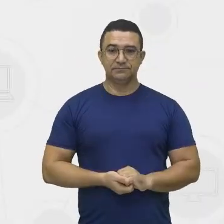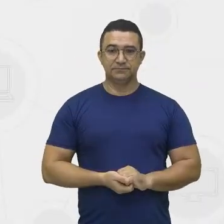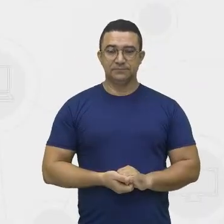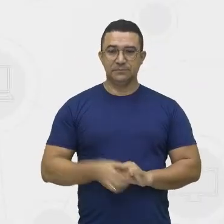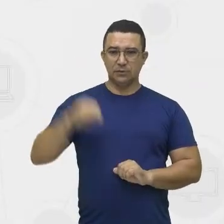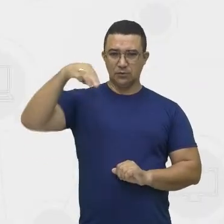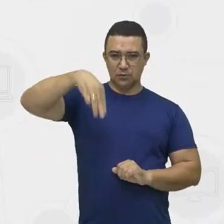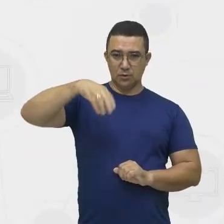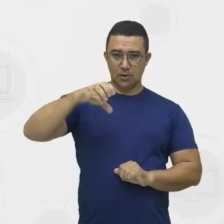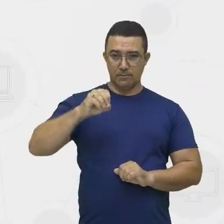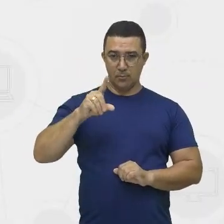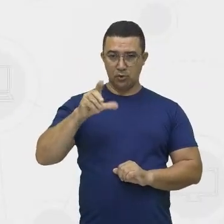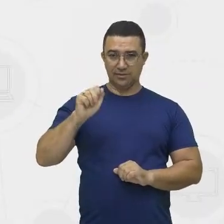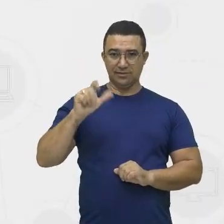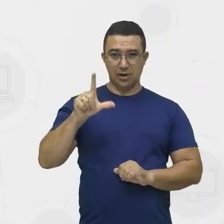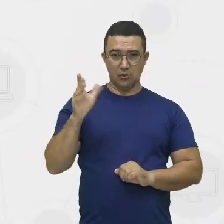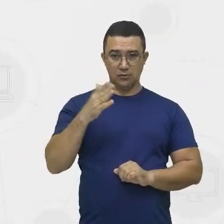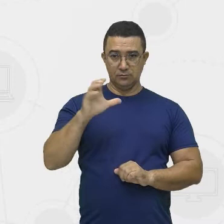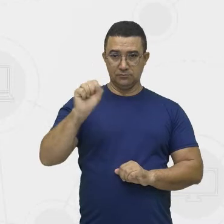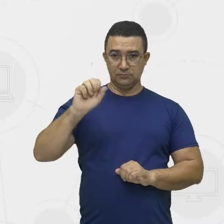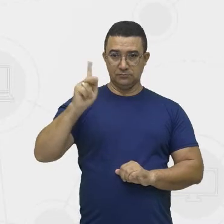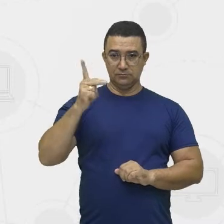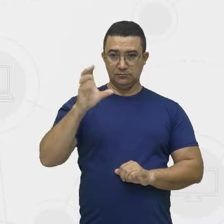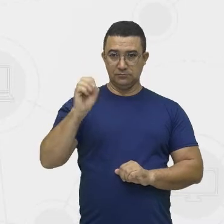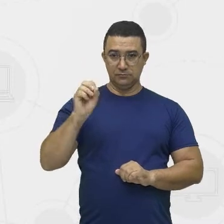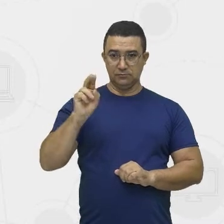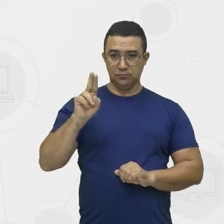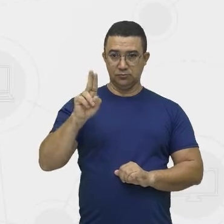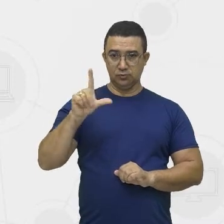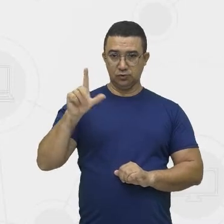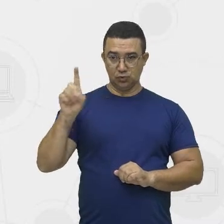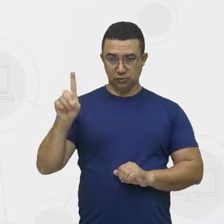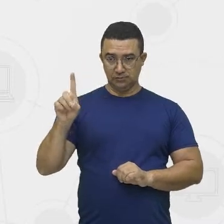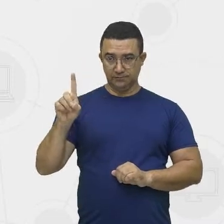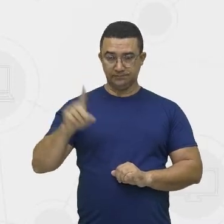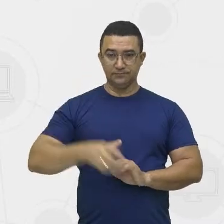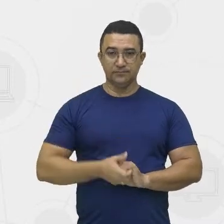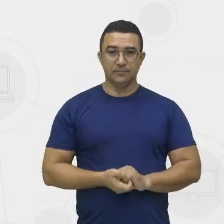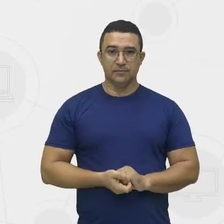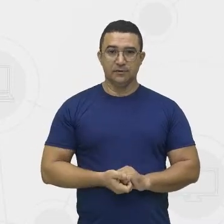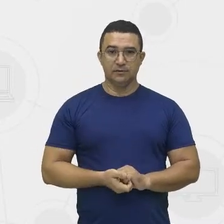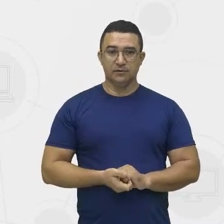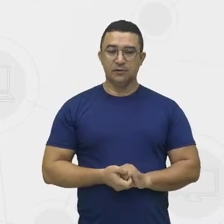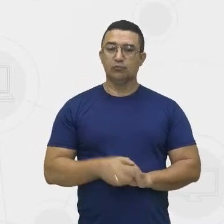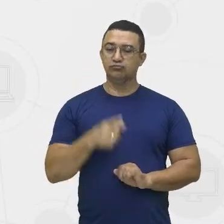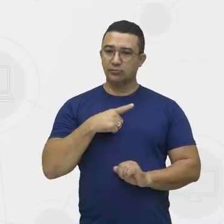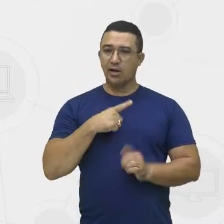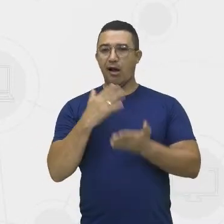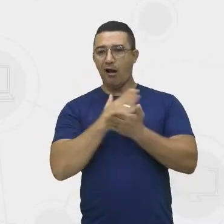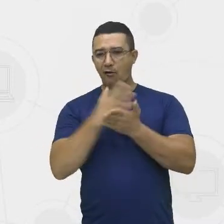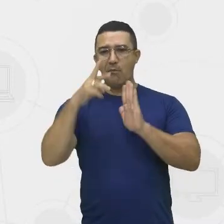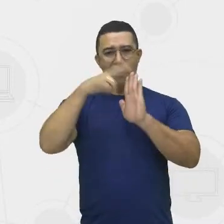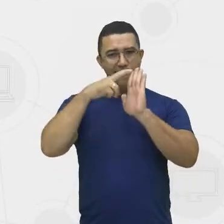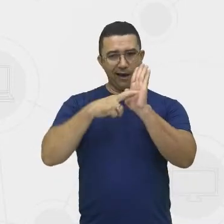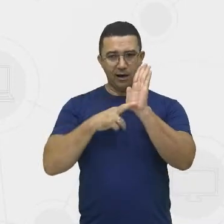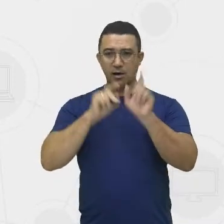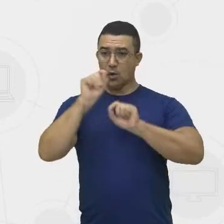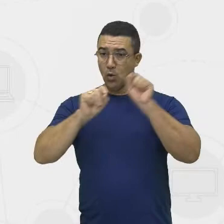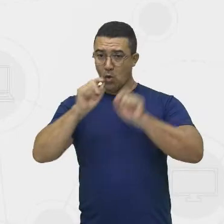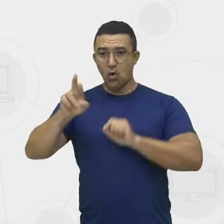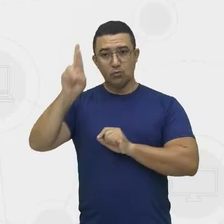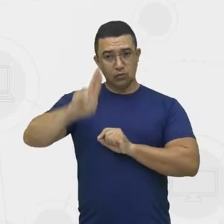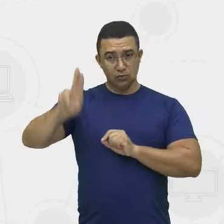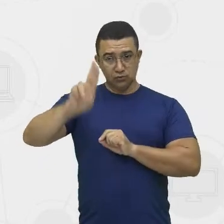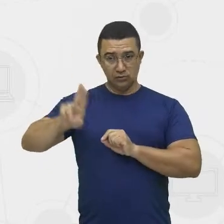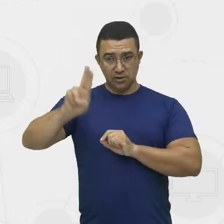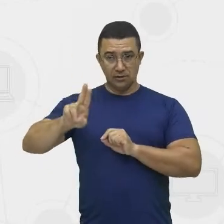nós trabalhamos, né, nós vimos na aula anterior um modal, o modal should. E ele tem suas situações de uso bem específicas, né? Então